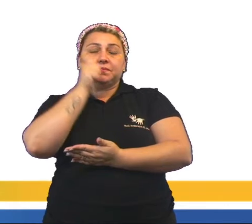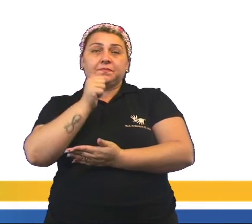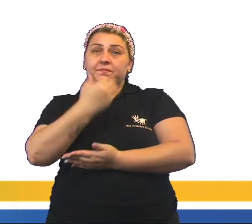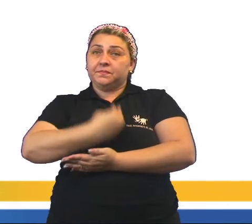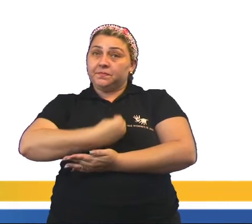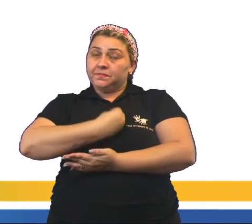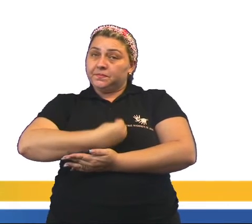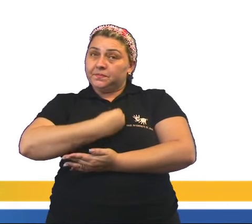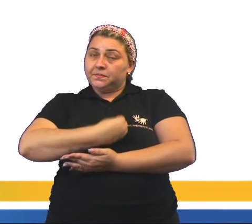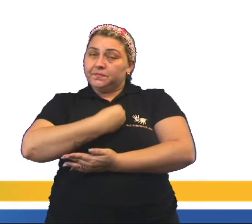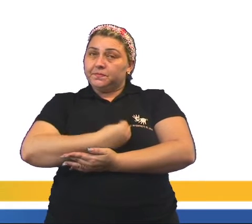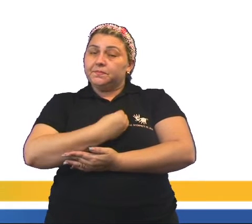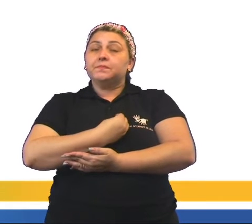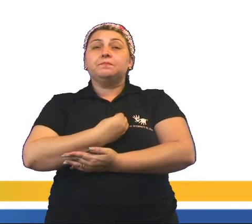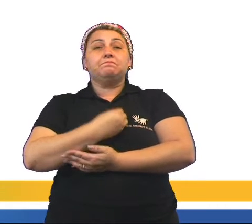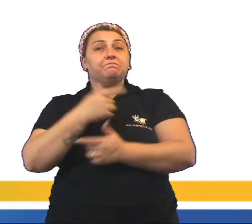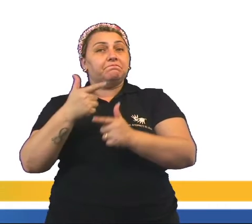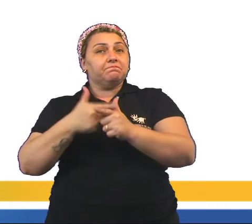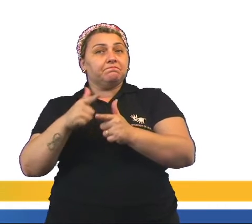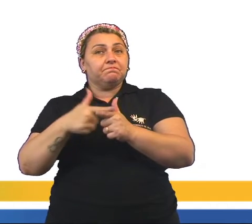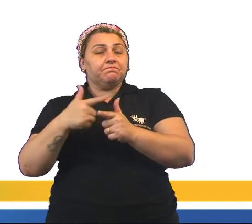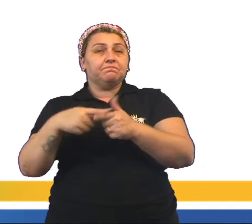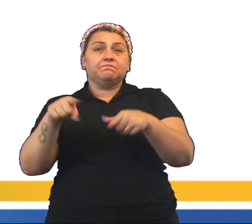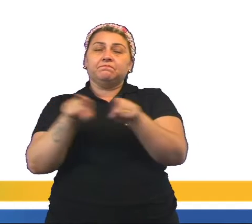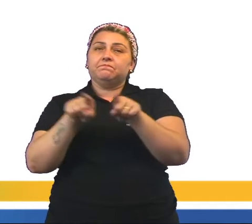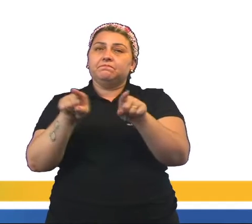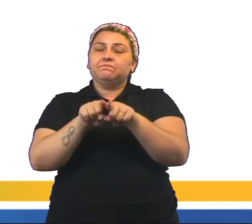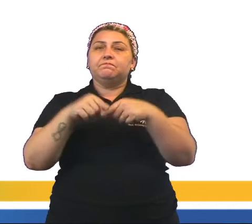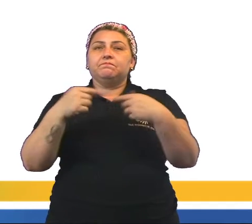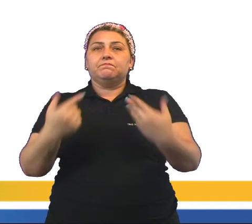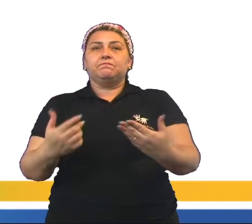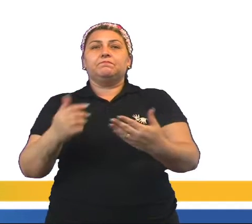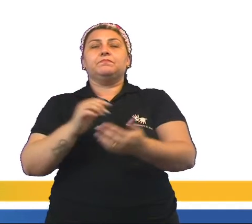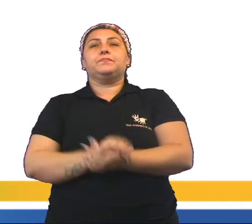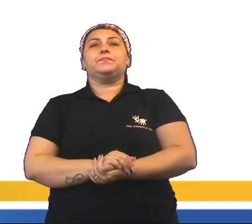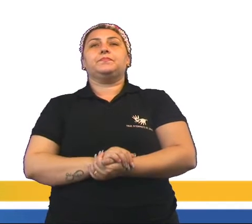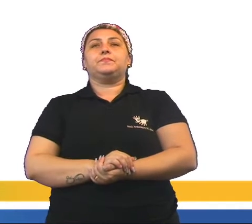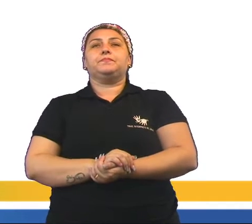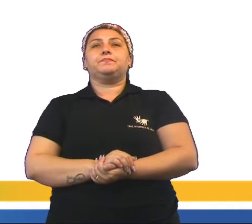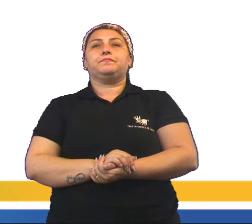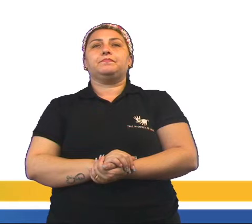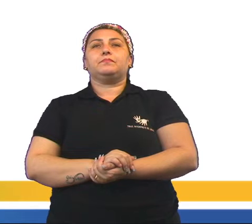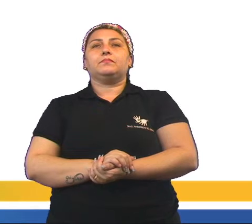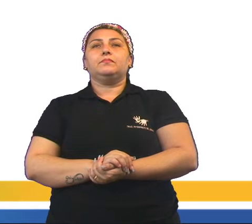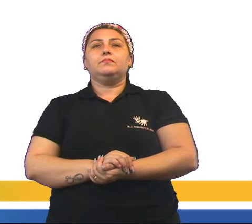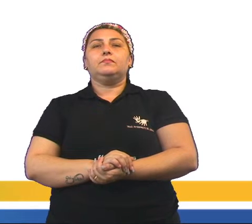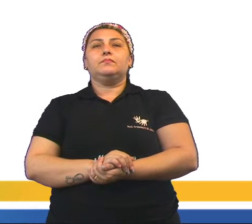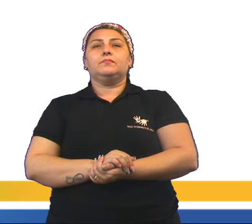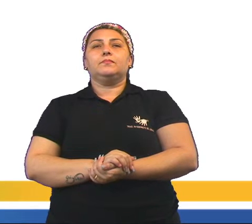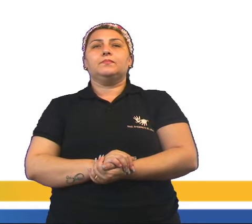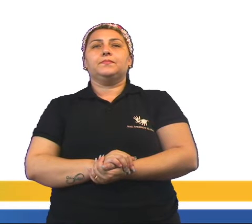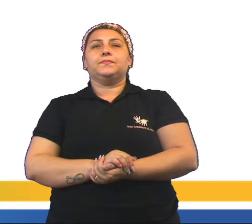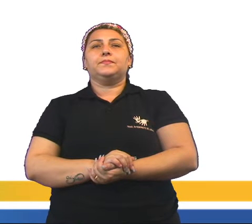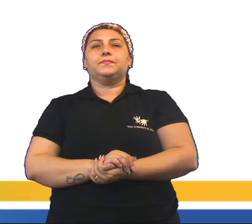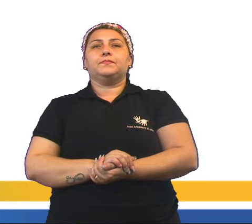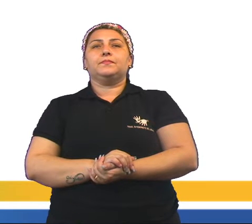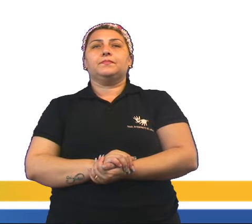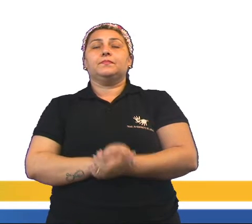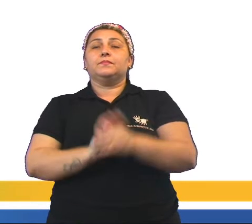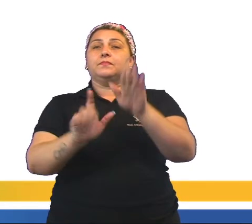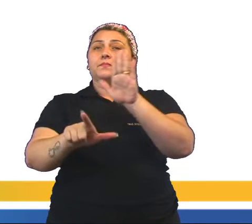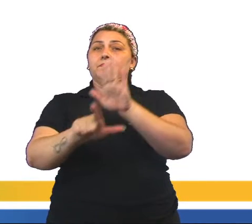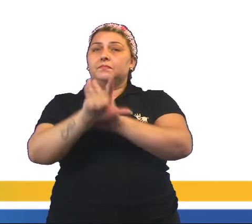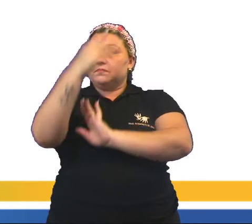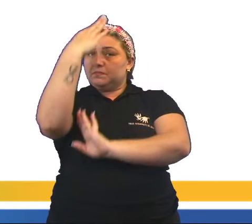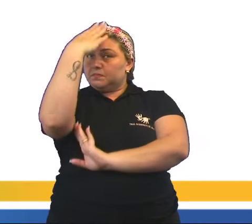que vivem justamente nessa situação pelo fato de serem agredidas, digamos assim, pelos seus companheiros. Então a Lei